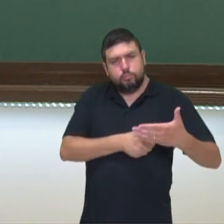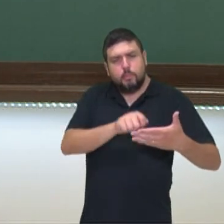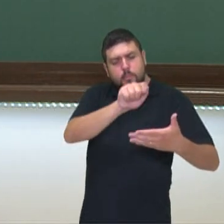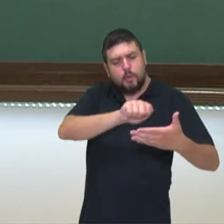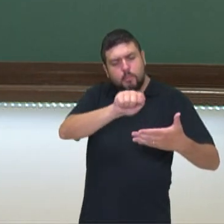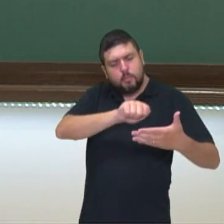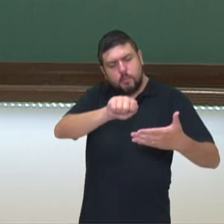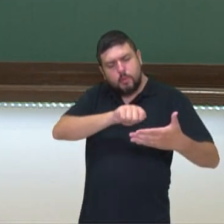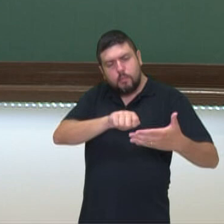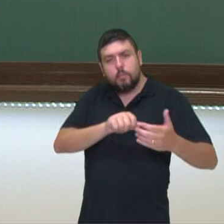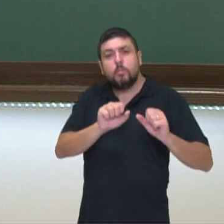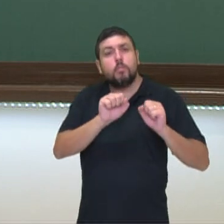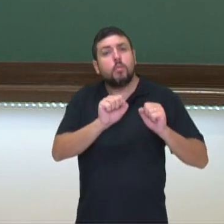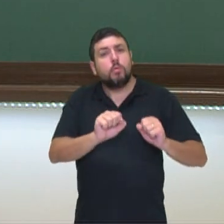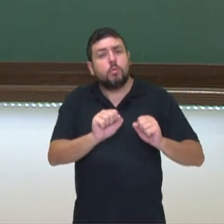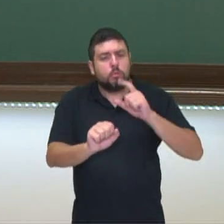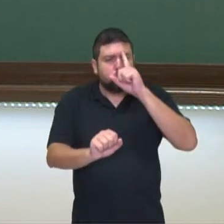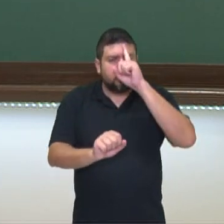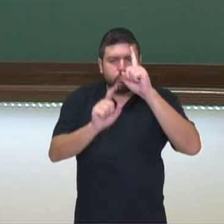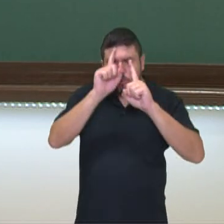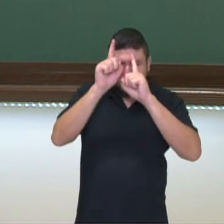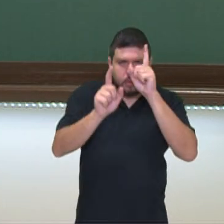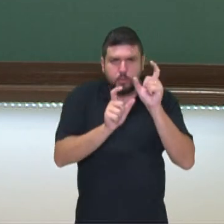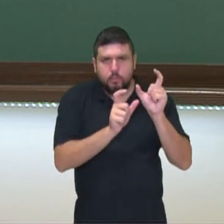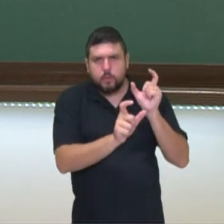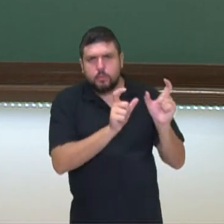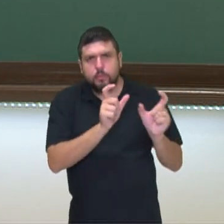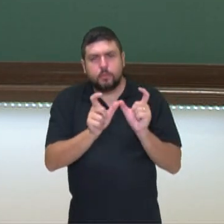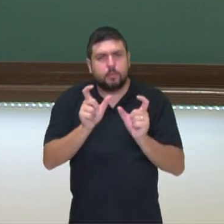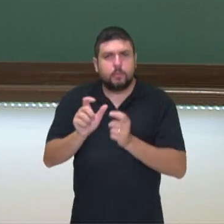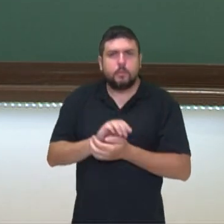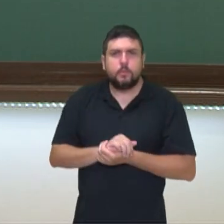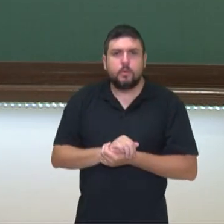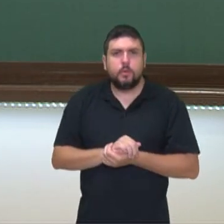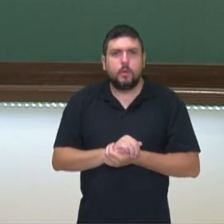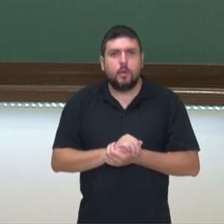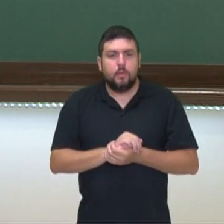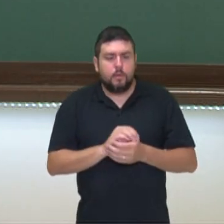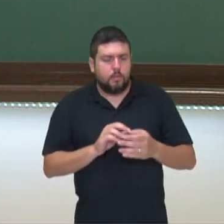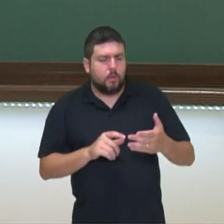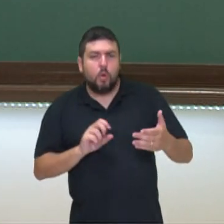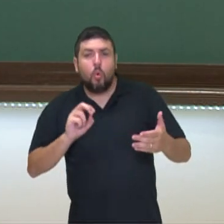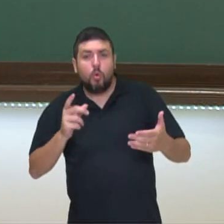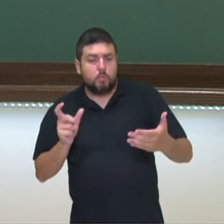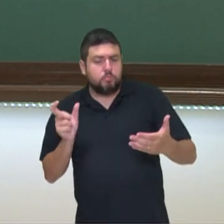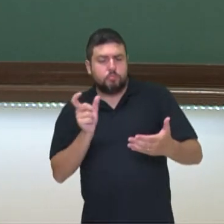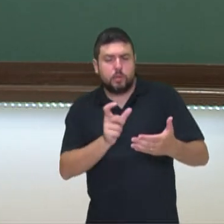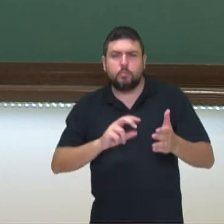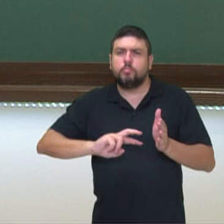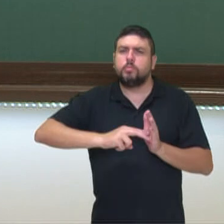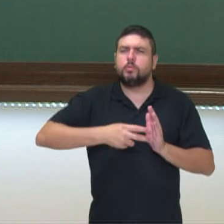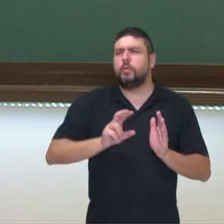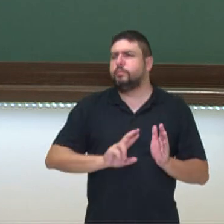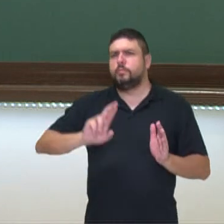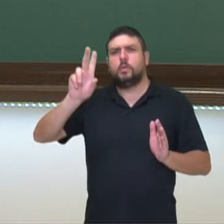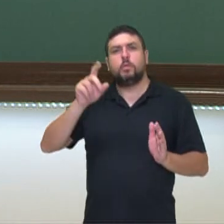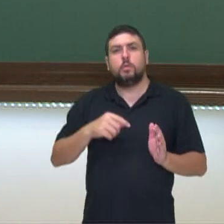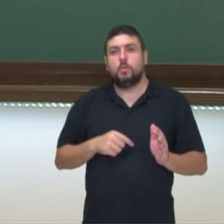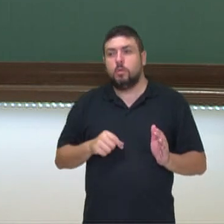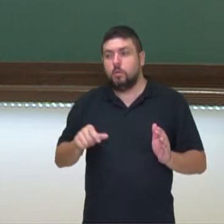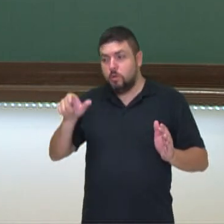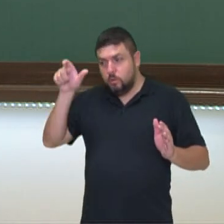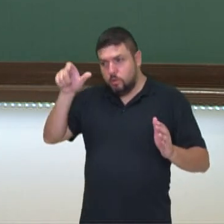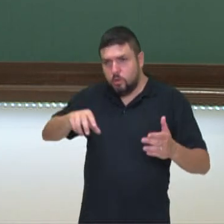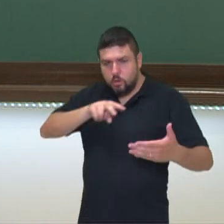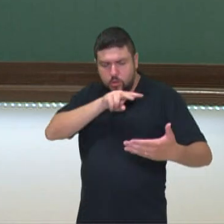novas palavras, atribuindo significado a elas, colocando elas como foco de uma história em que o leitor vai ter que ter